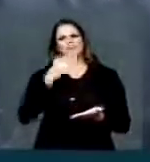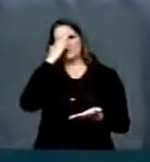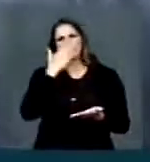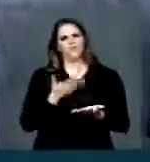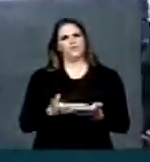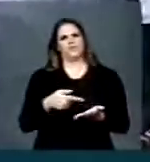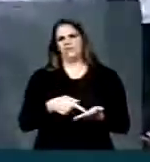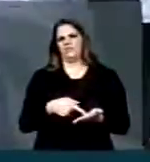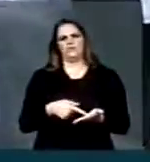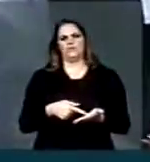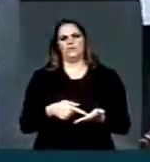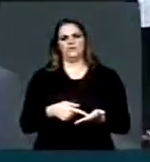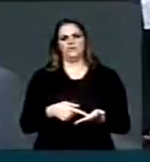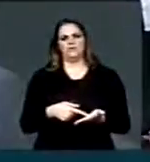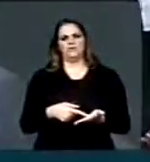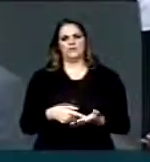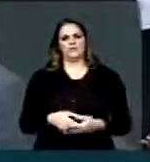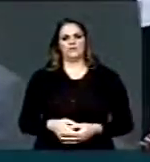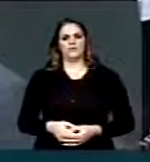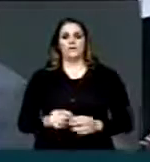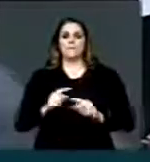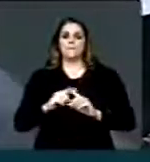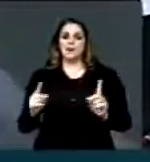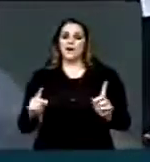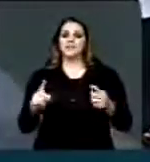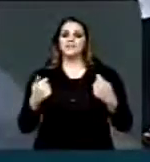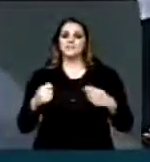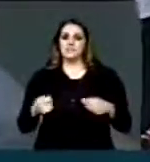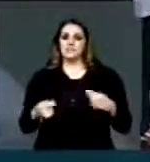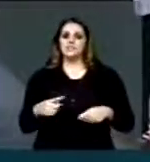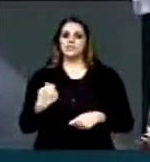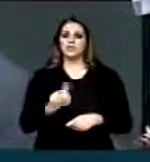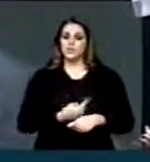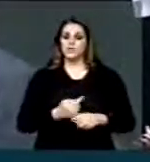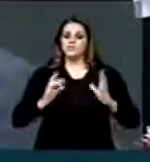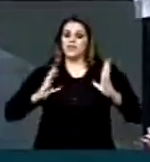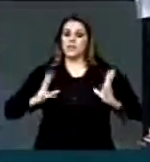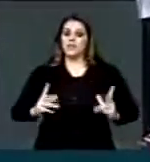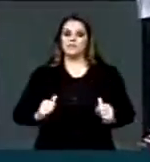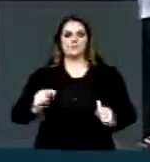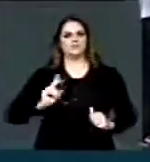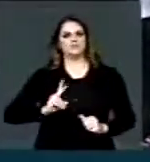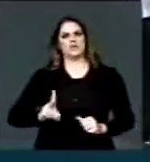podemos ser contrários à transparência total. Por isso, o pessoal vota não.